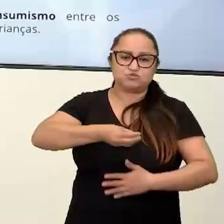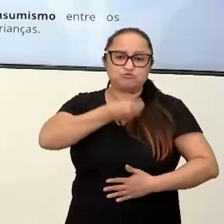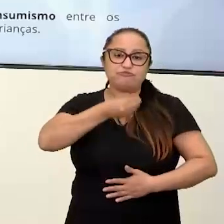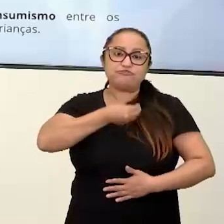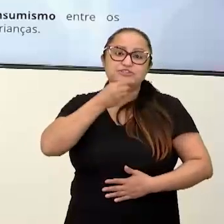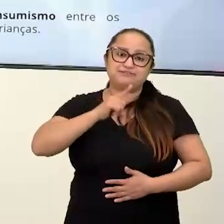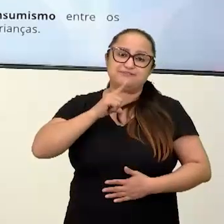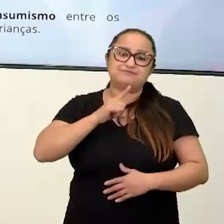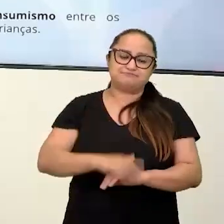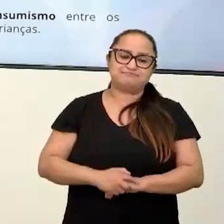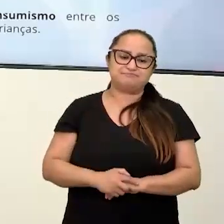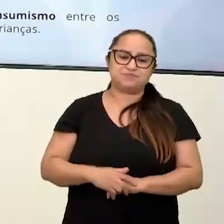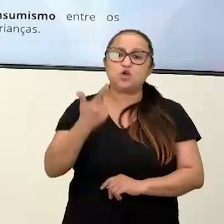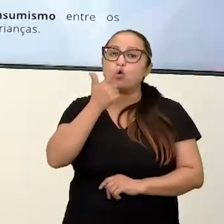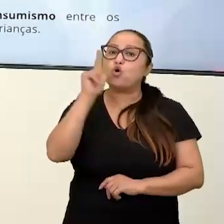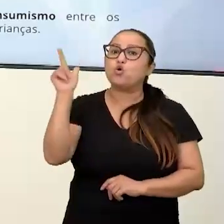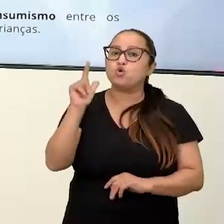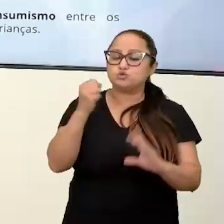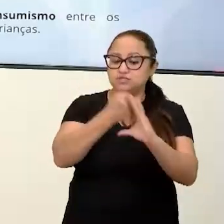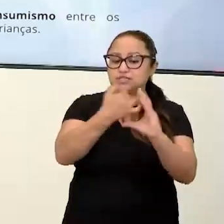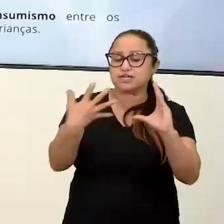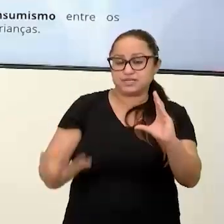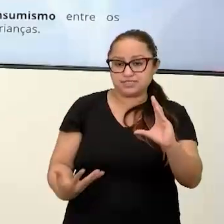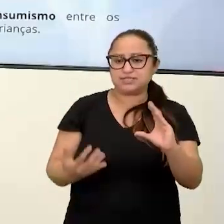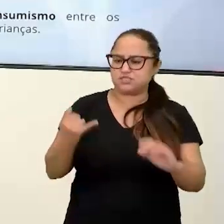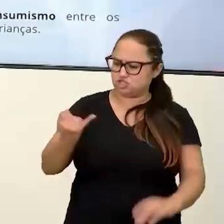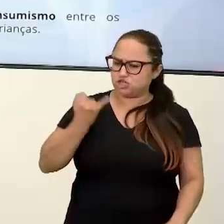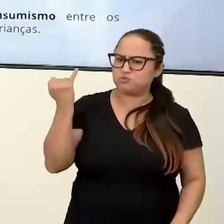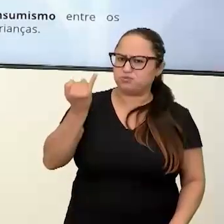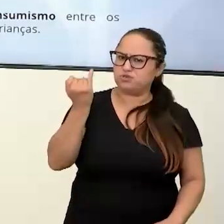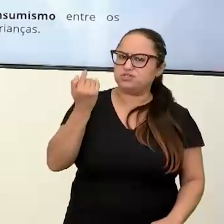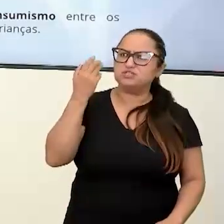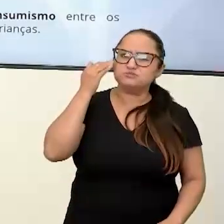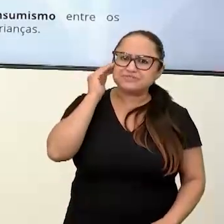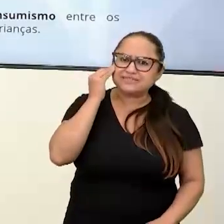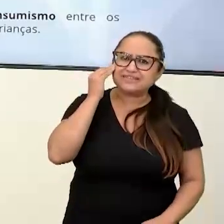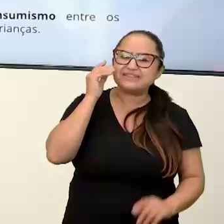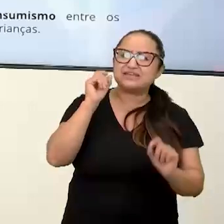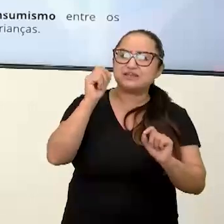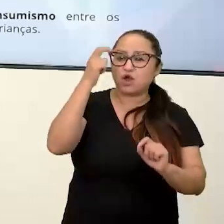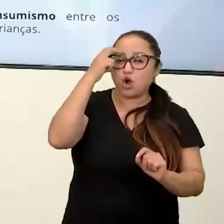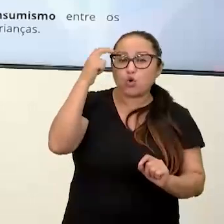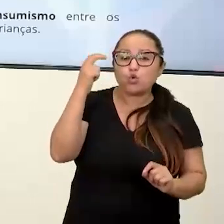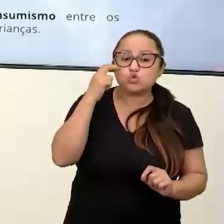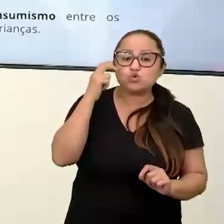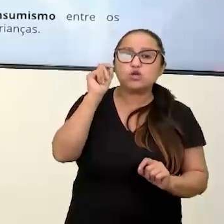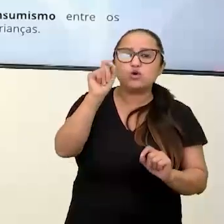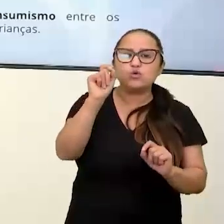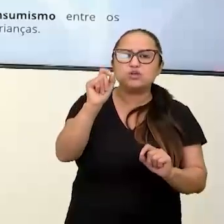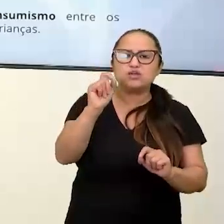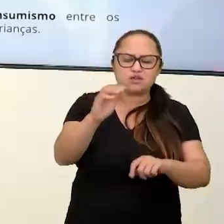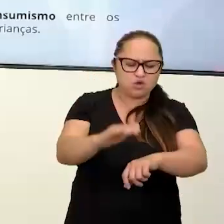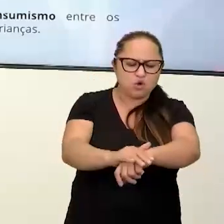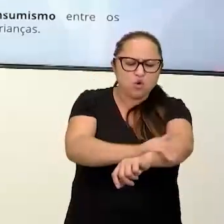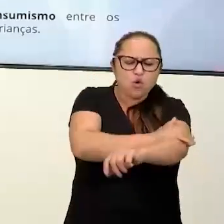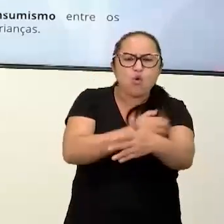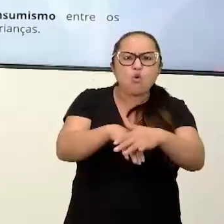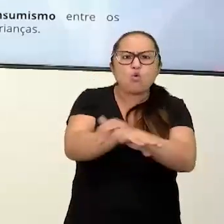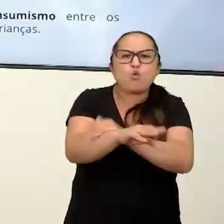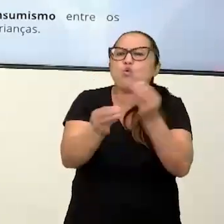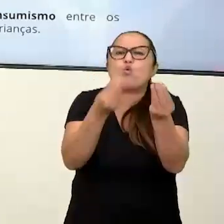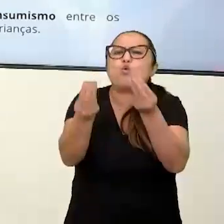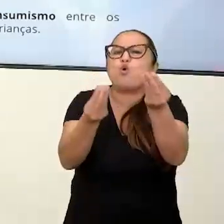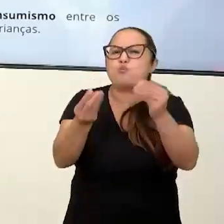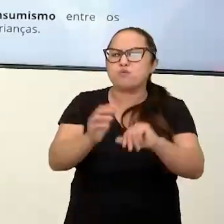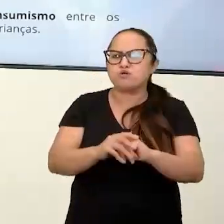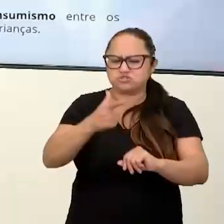vida. Então, um outro elemento fundamental para entendermos essa questão da cultura, que está assim, é a pele que reveste a humanidade,